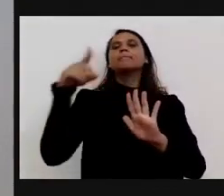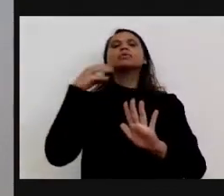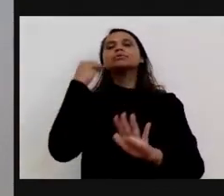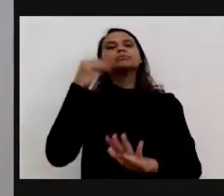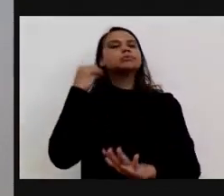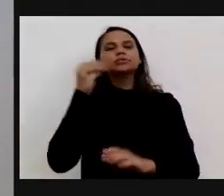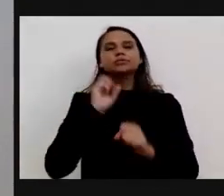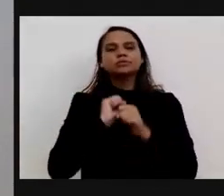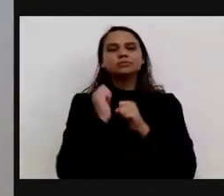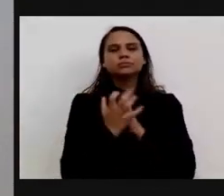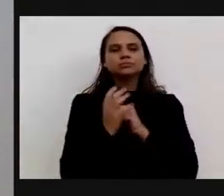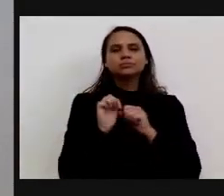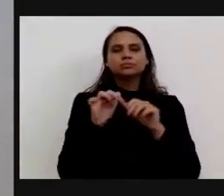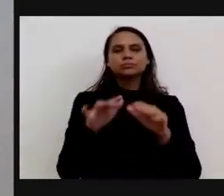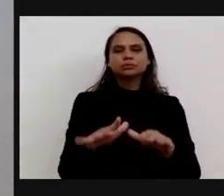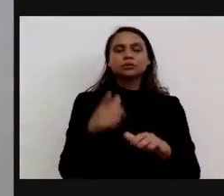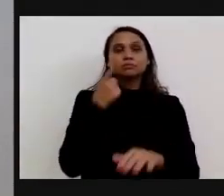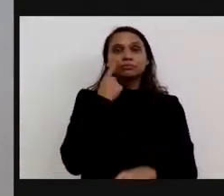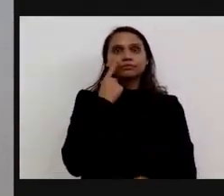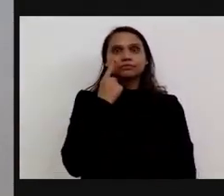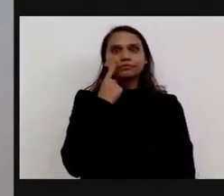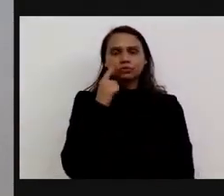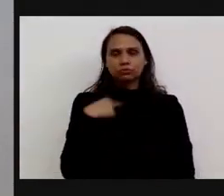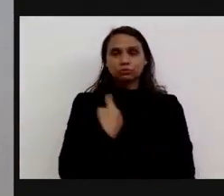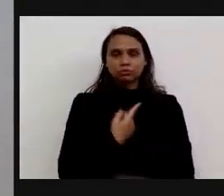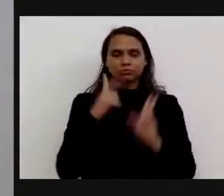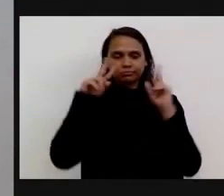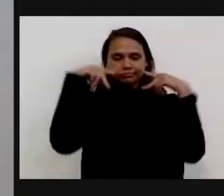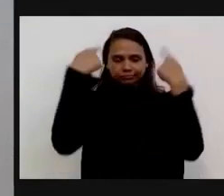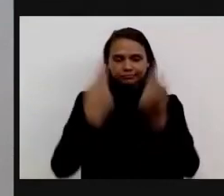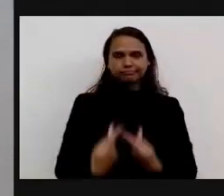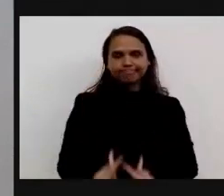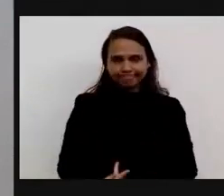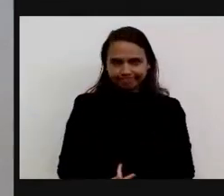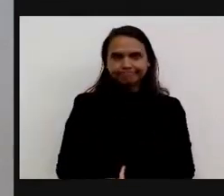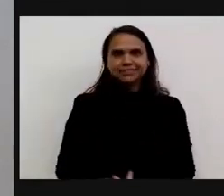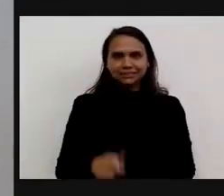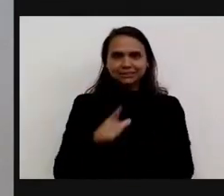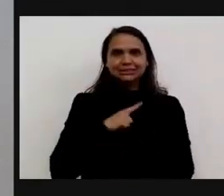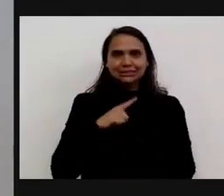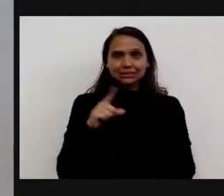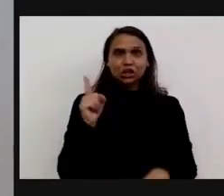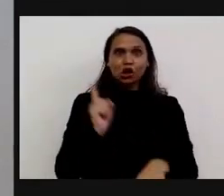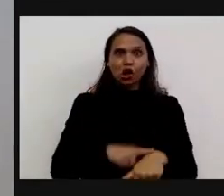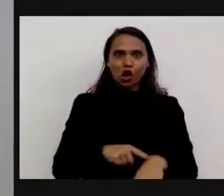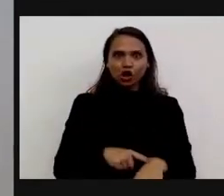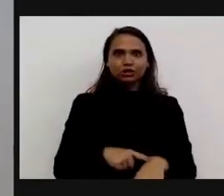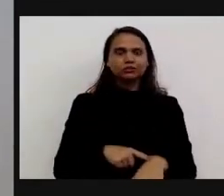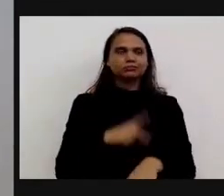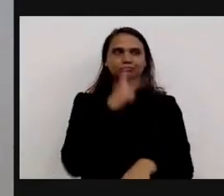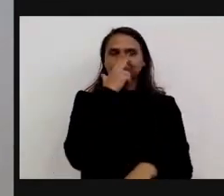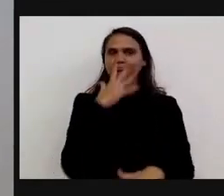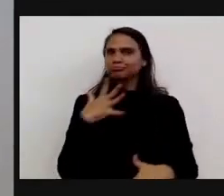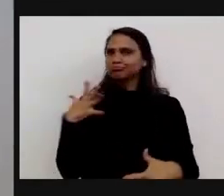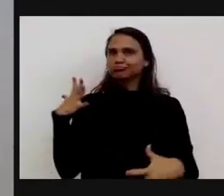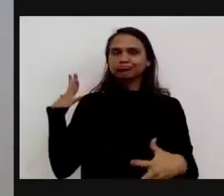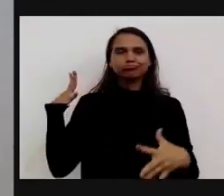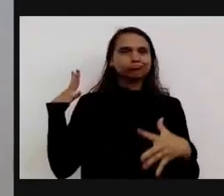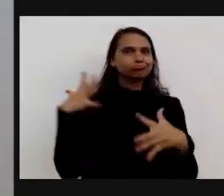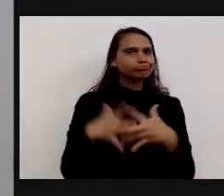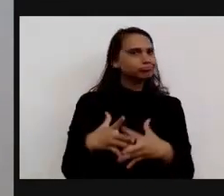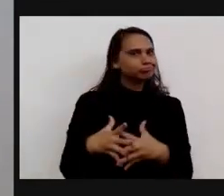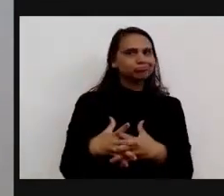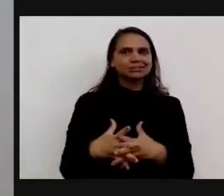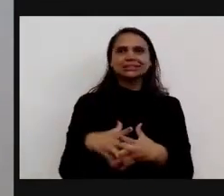da pandemia da pandemia viu que né que nós somos humanos né que tem hora que a pessoa pifa Tem muita gente que